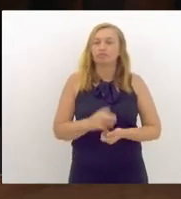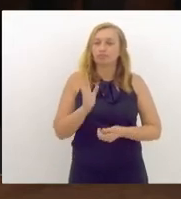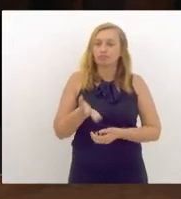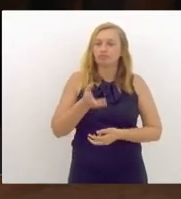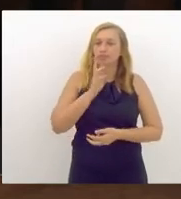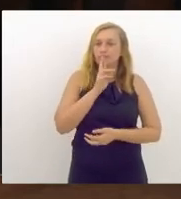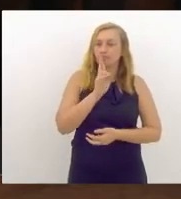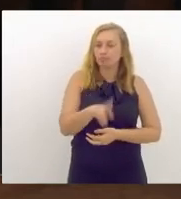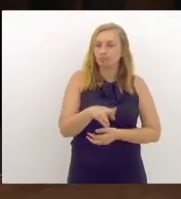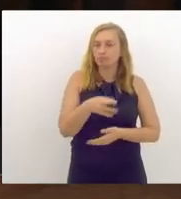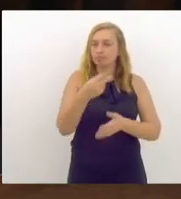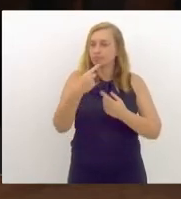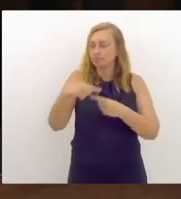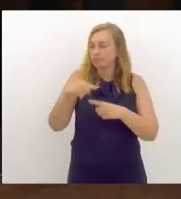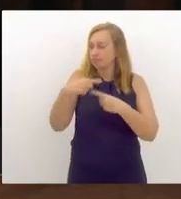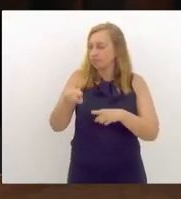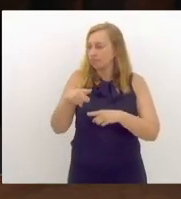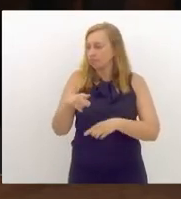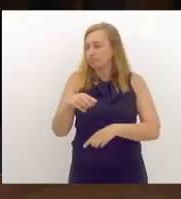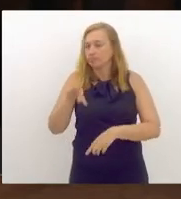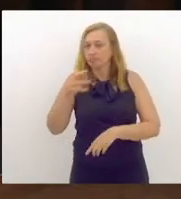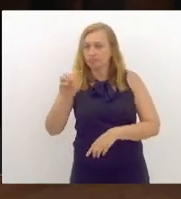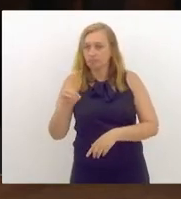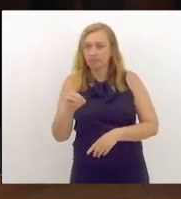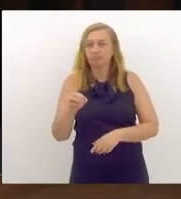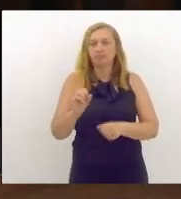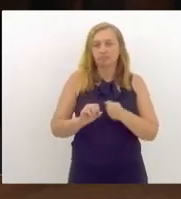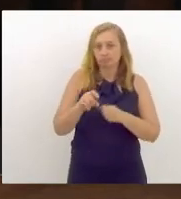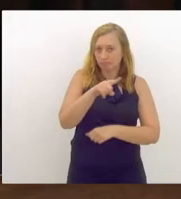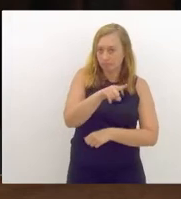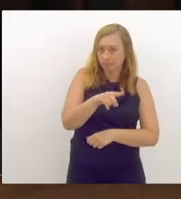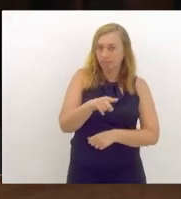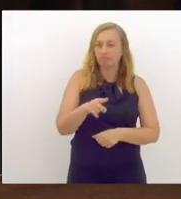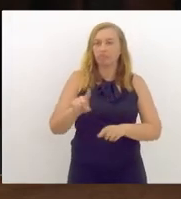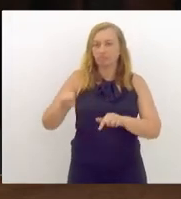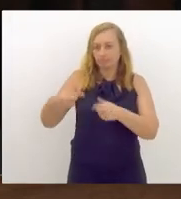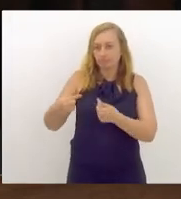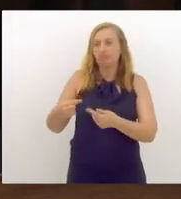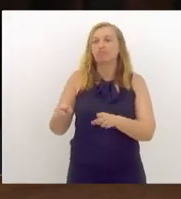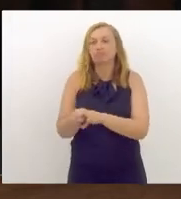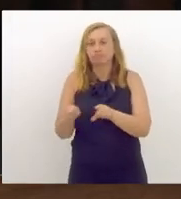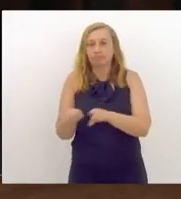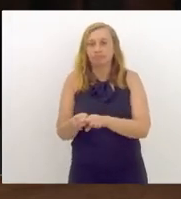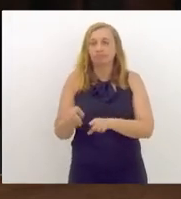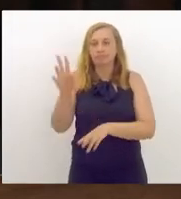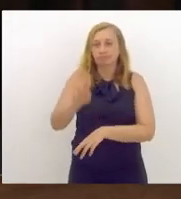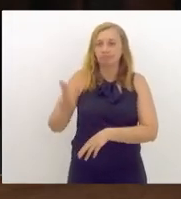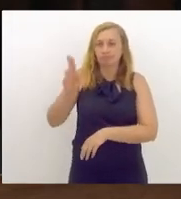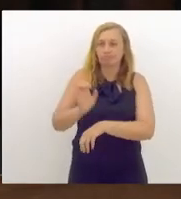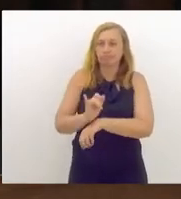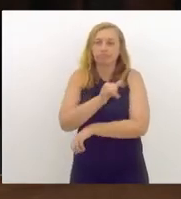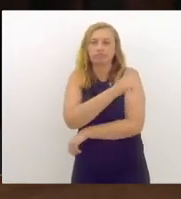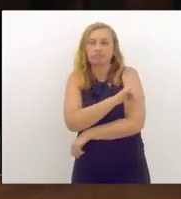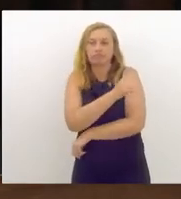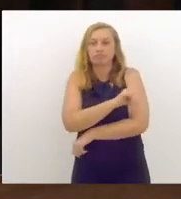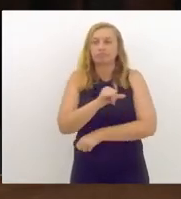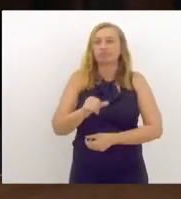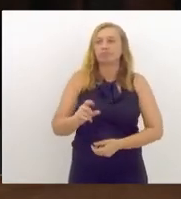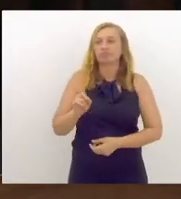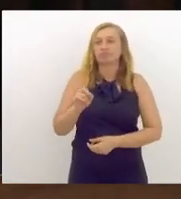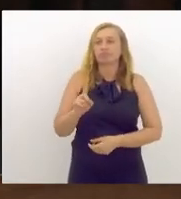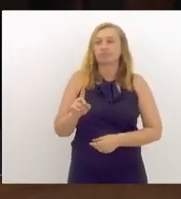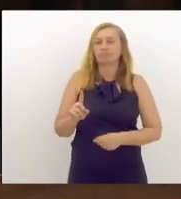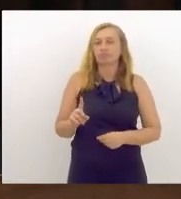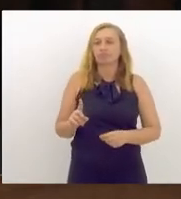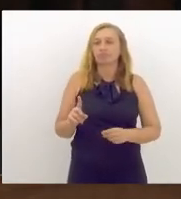respondendo né uma provocação que o Mauro você falou que o Mauro faz para você fez para a gente ali de que a Universidade do Estado do Rio de Janeiro não seja mais